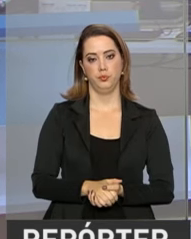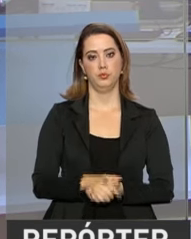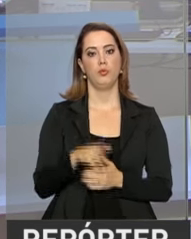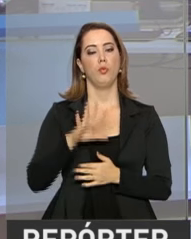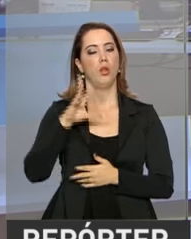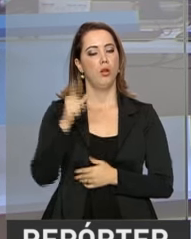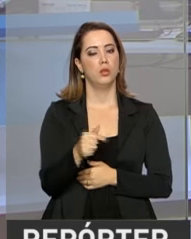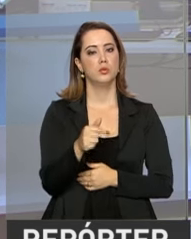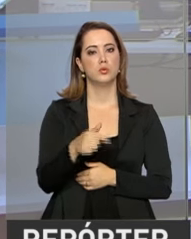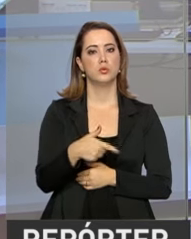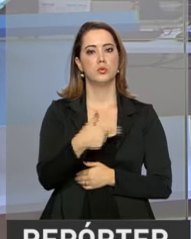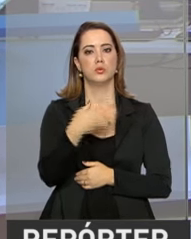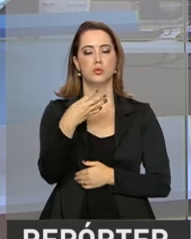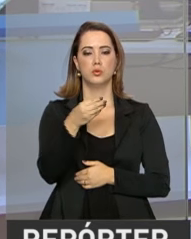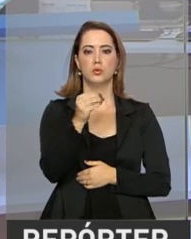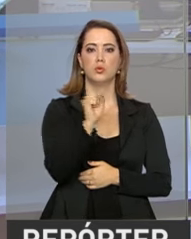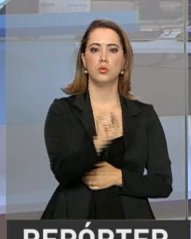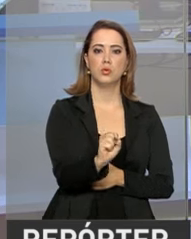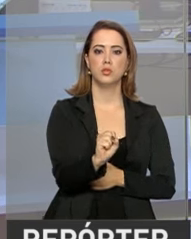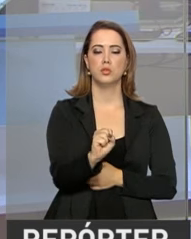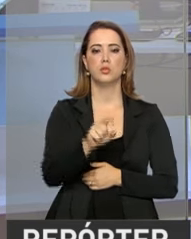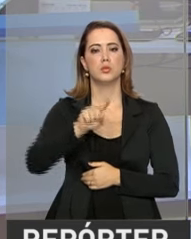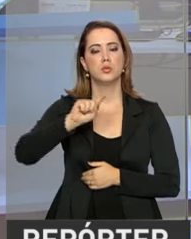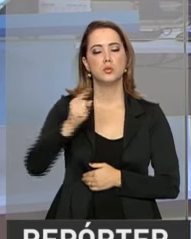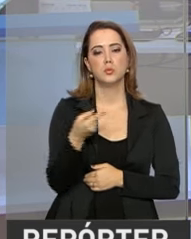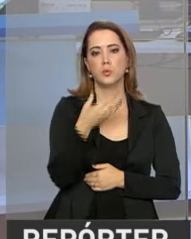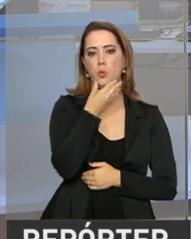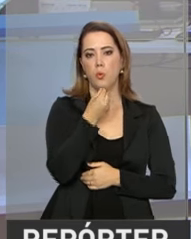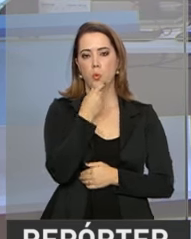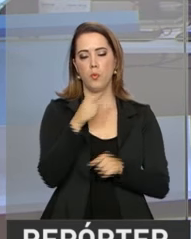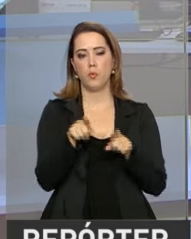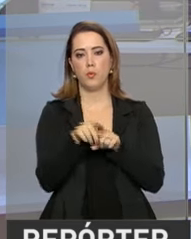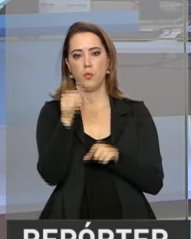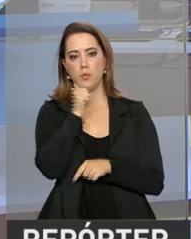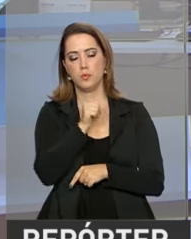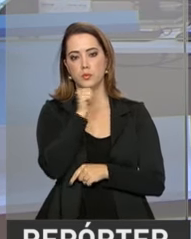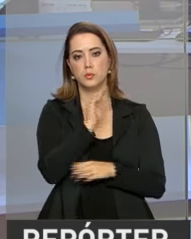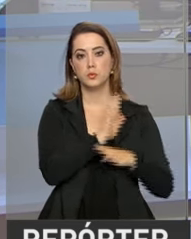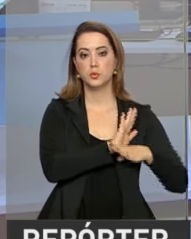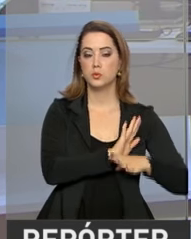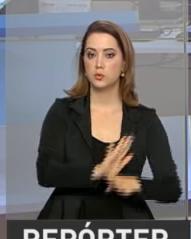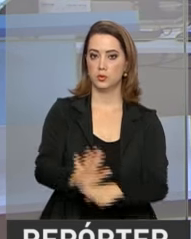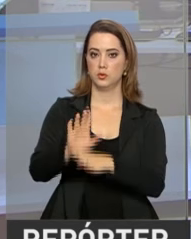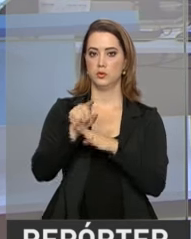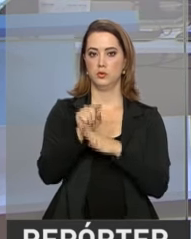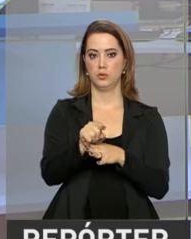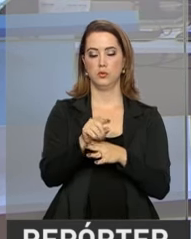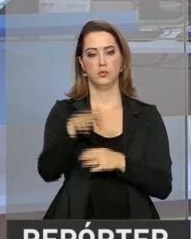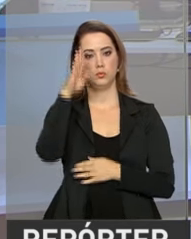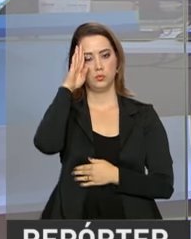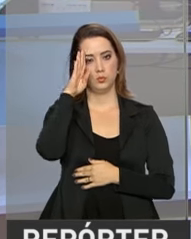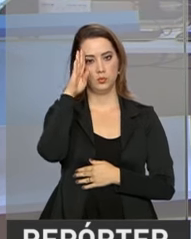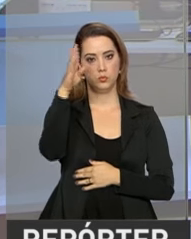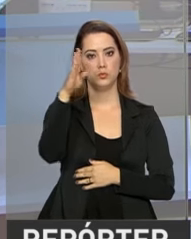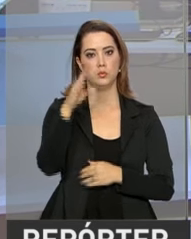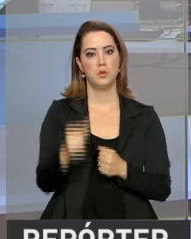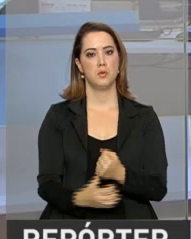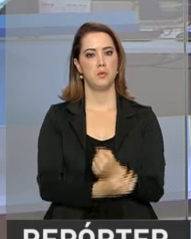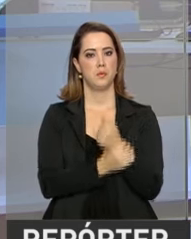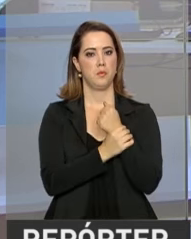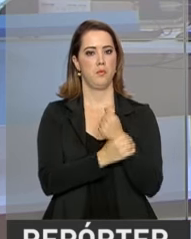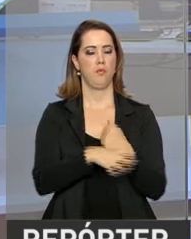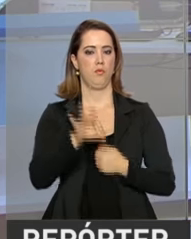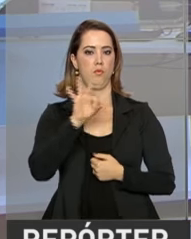de 48 mil homens e mulheres vão reforçar a segurança no período dos Jogos entre Forças Armadas, Força Nacional de